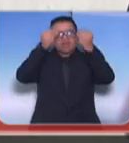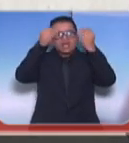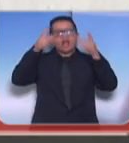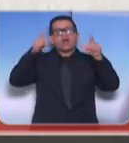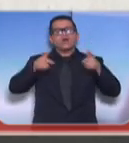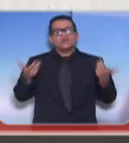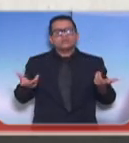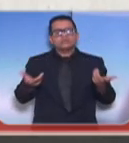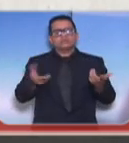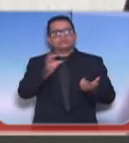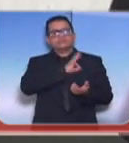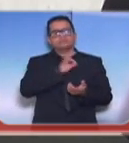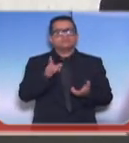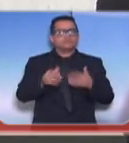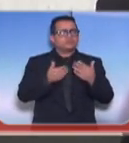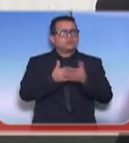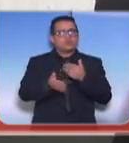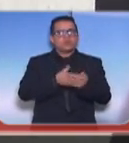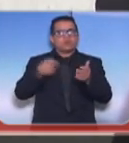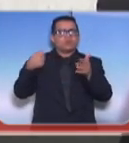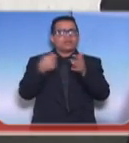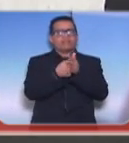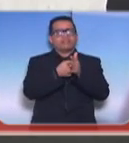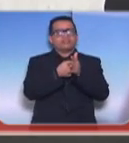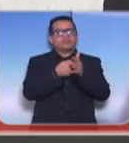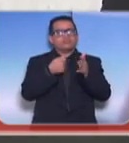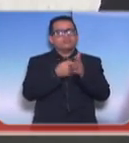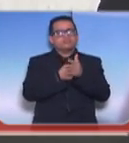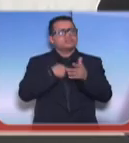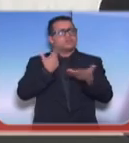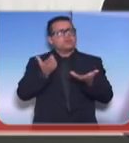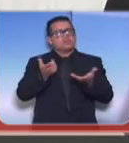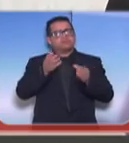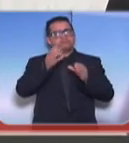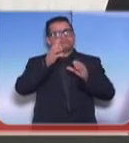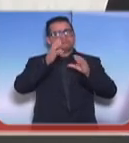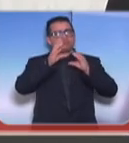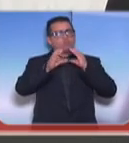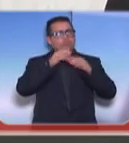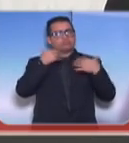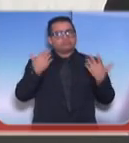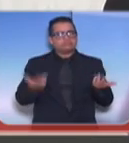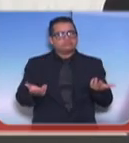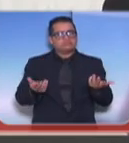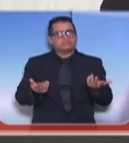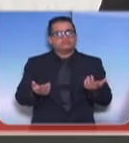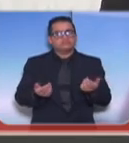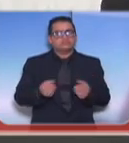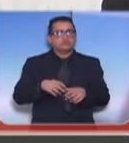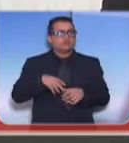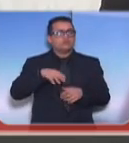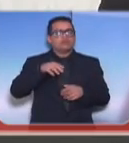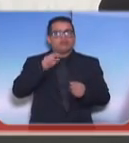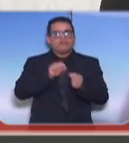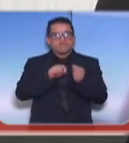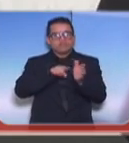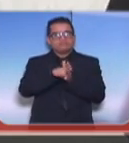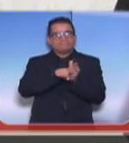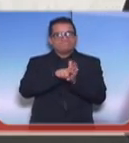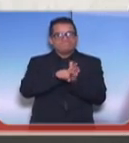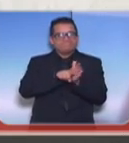Polícia Militar, qualquer denúncia que chegar, qualquer comunicado é tomado providência, é feito um inquérito policial, é feita uma